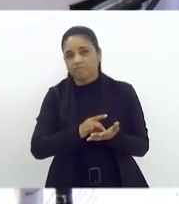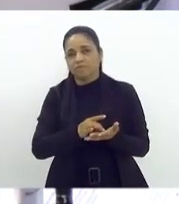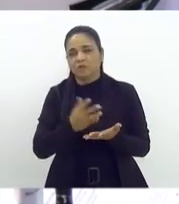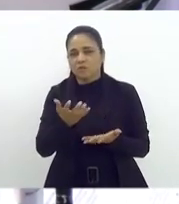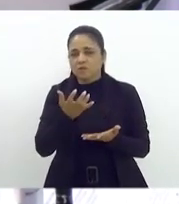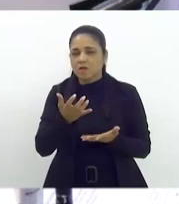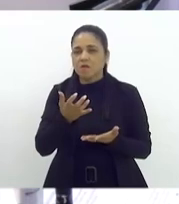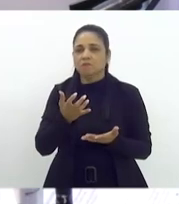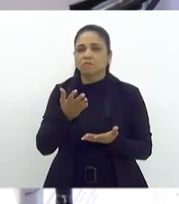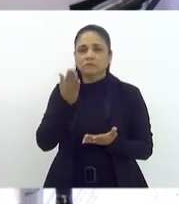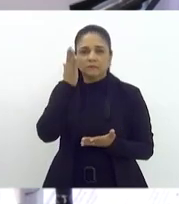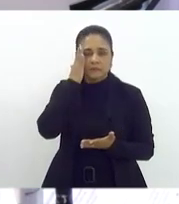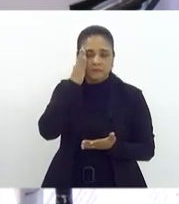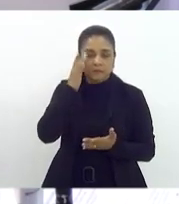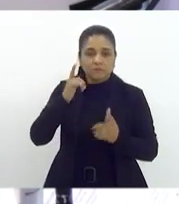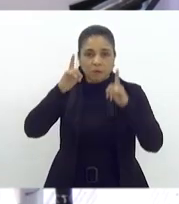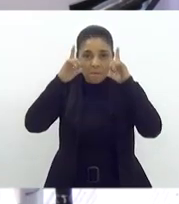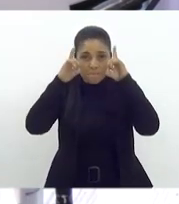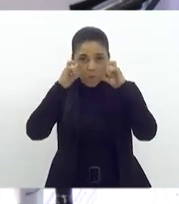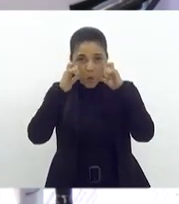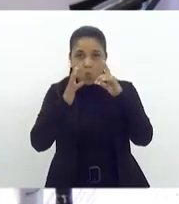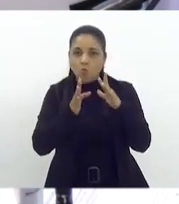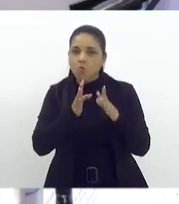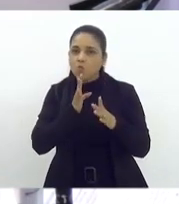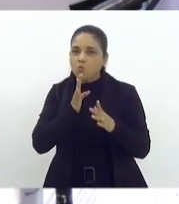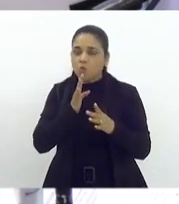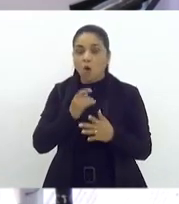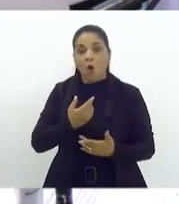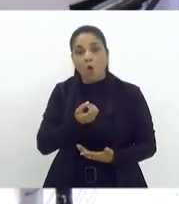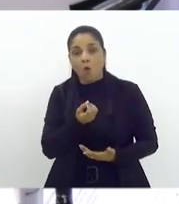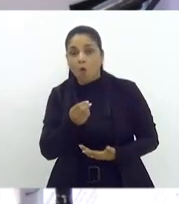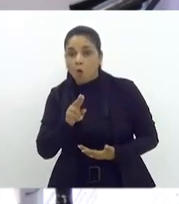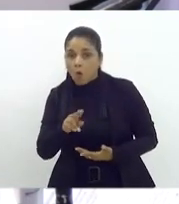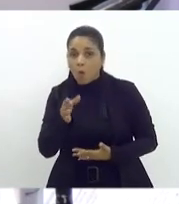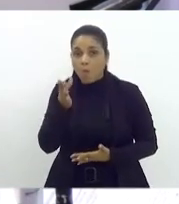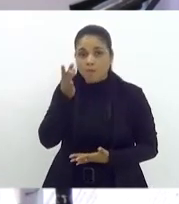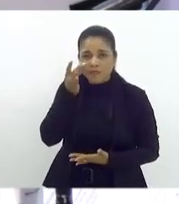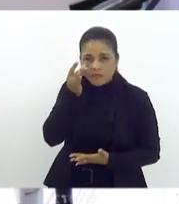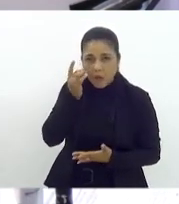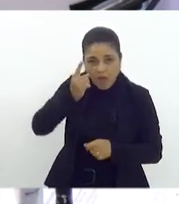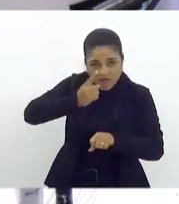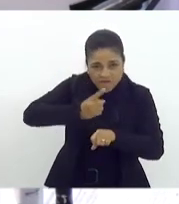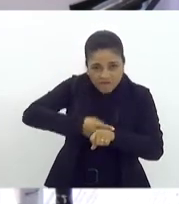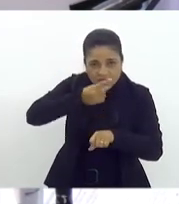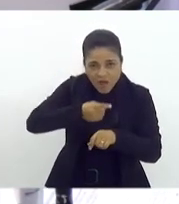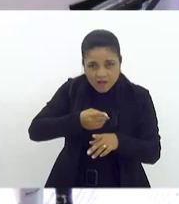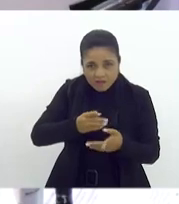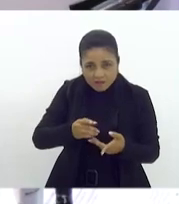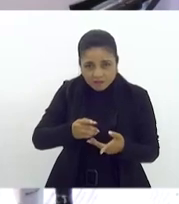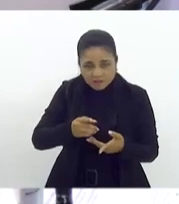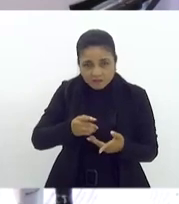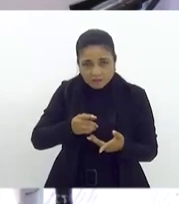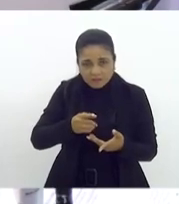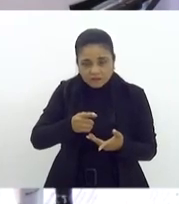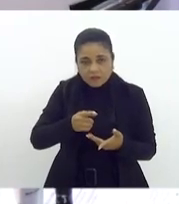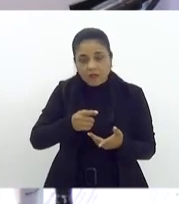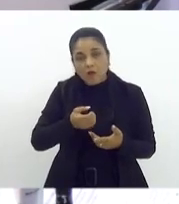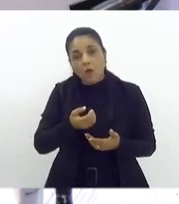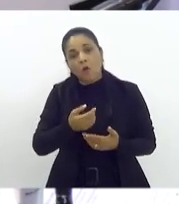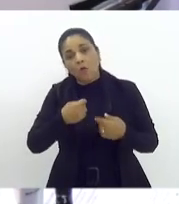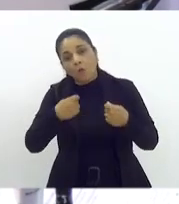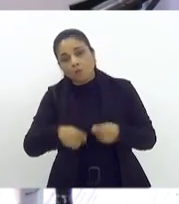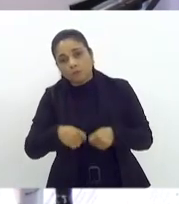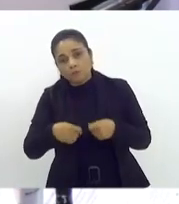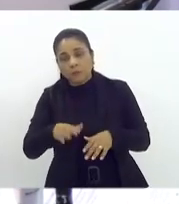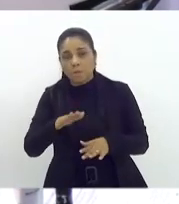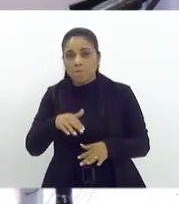reconhecimento fotográfico ou presencial é válida mais que precisamos melhorar